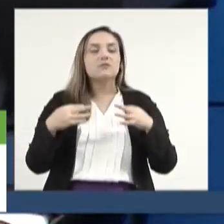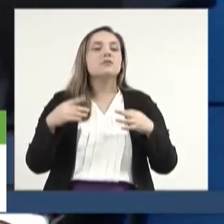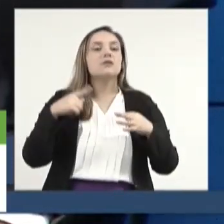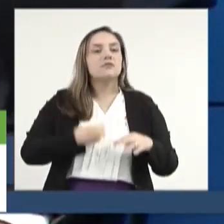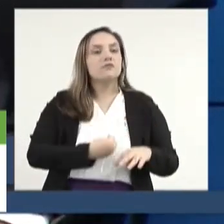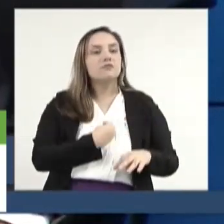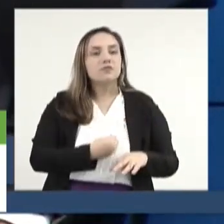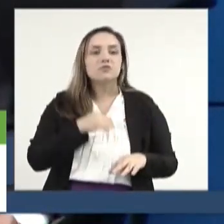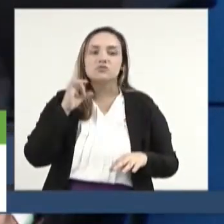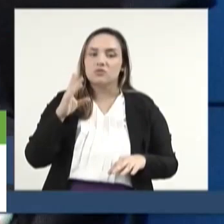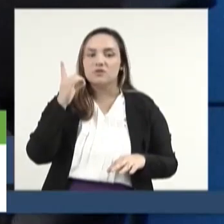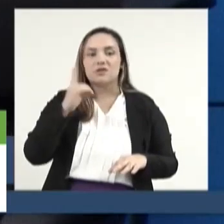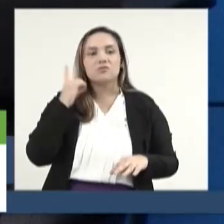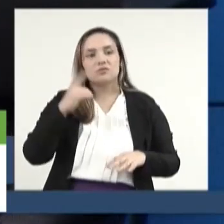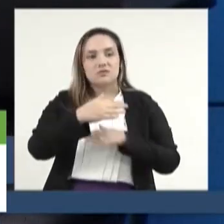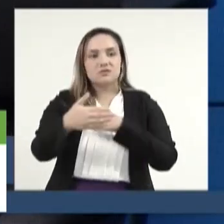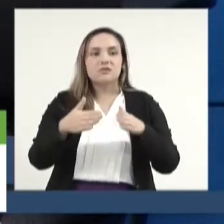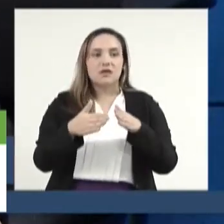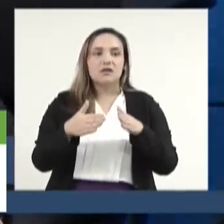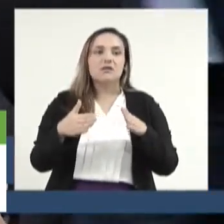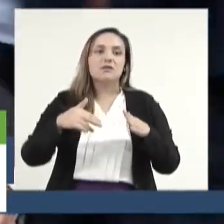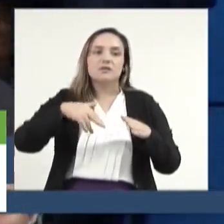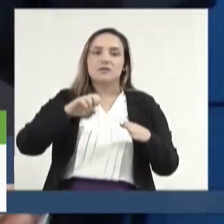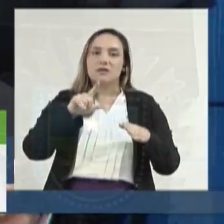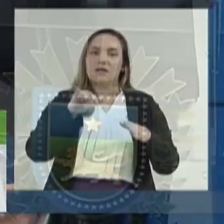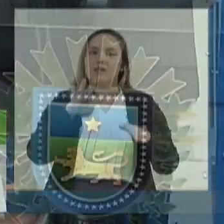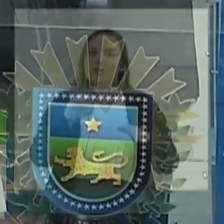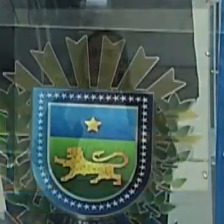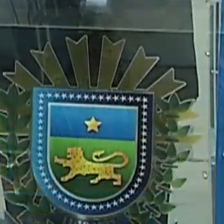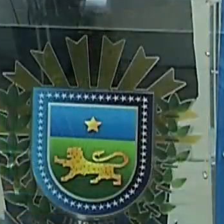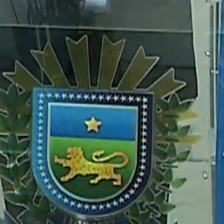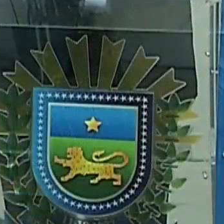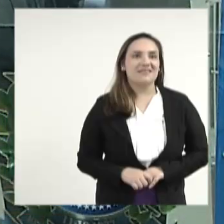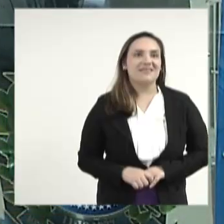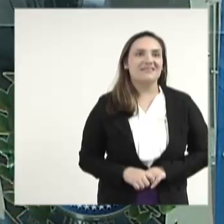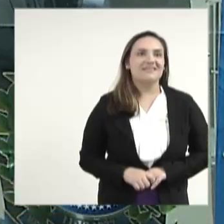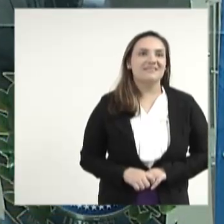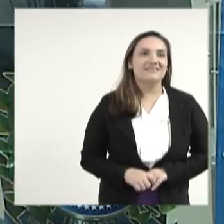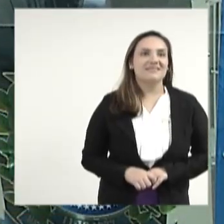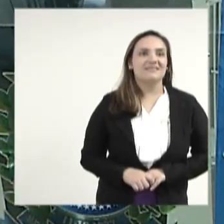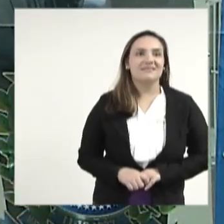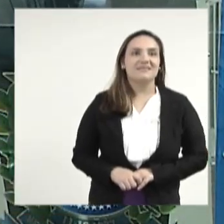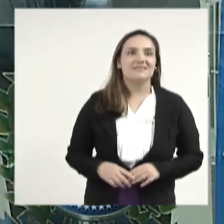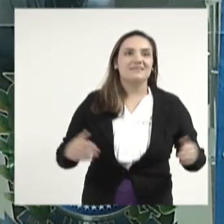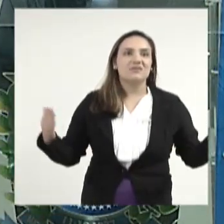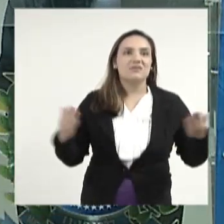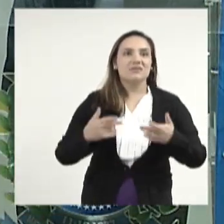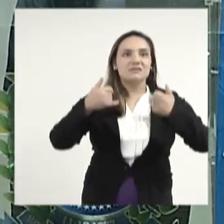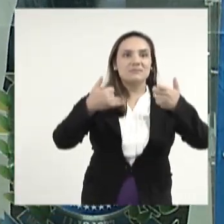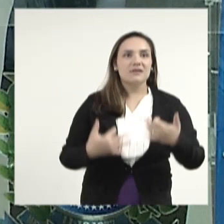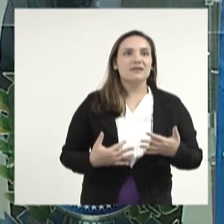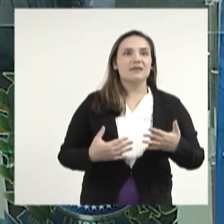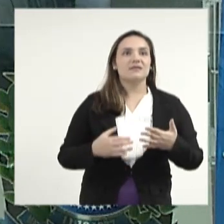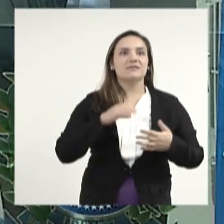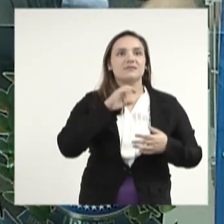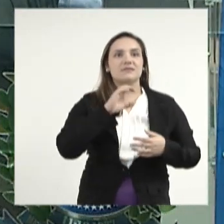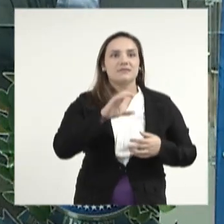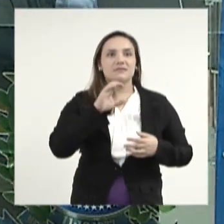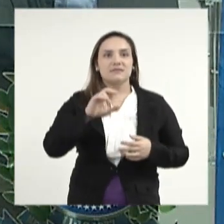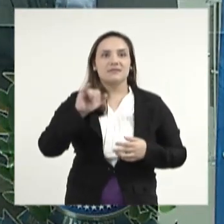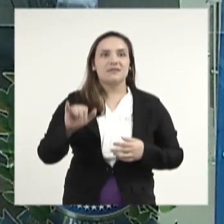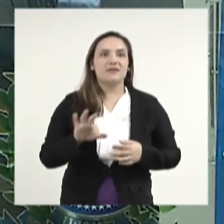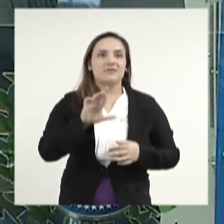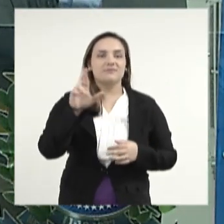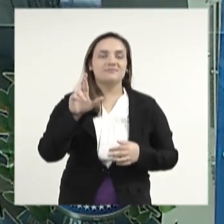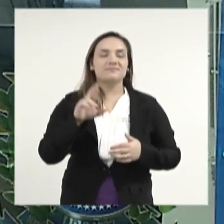presença exclusiva do deputado, não pode representação. Vamos falar agora da Comissão de Constituição, Justiça